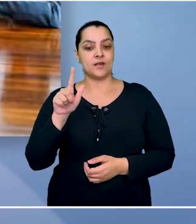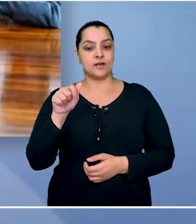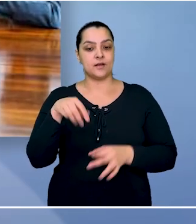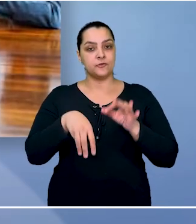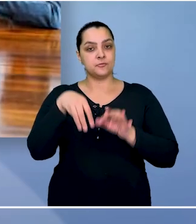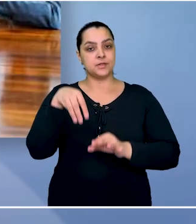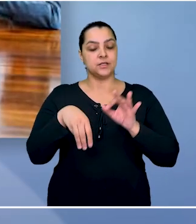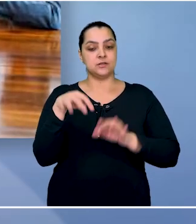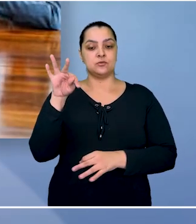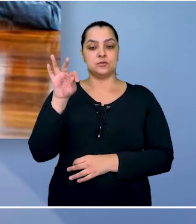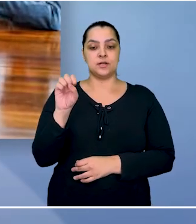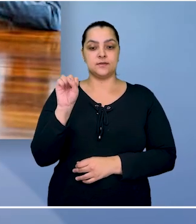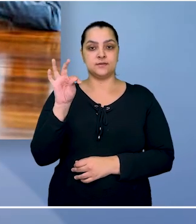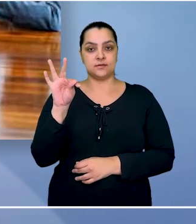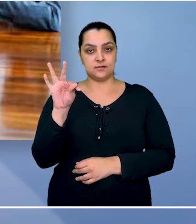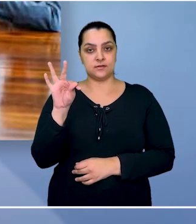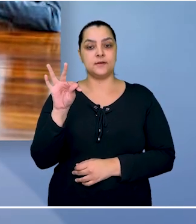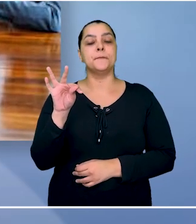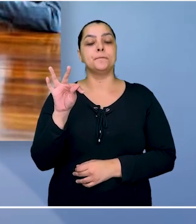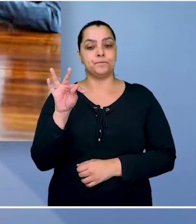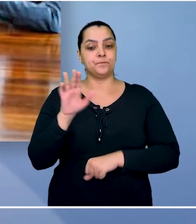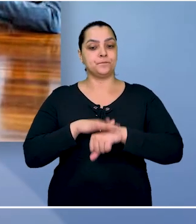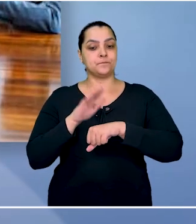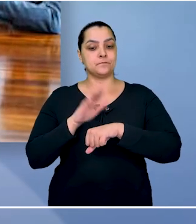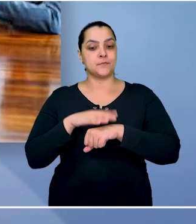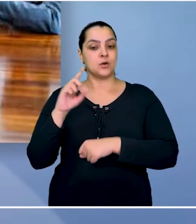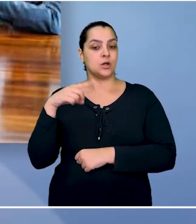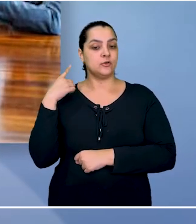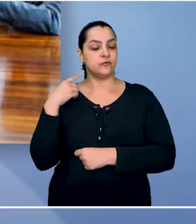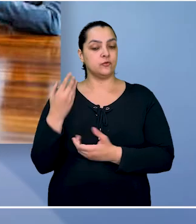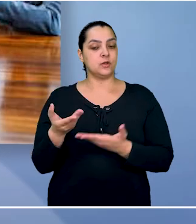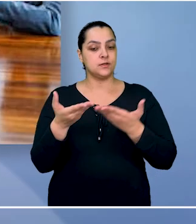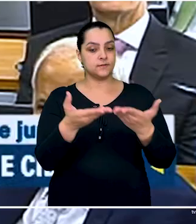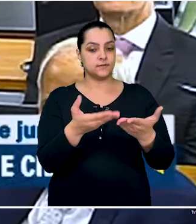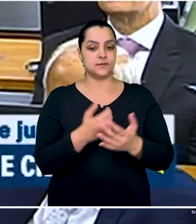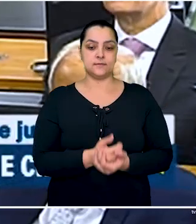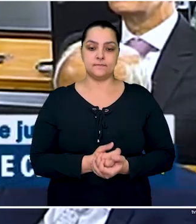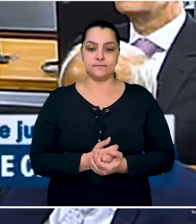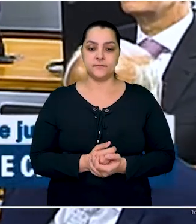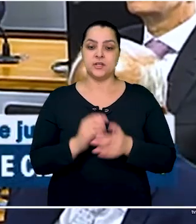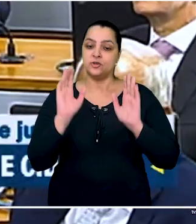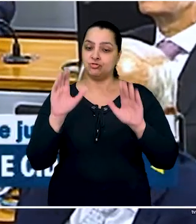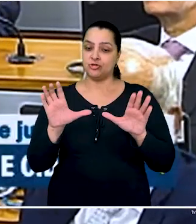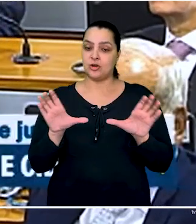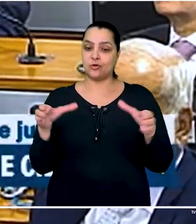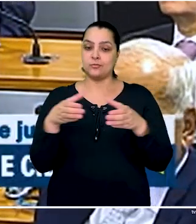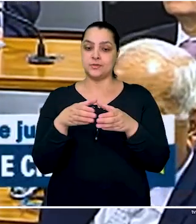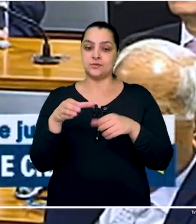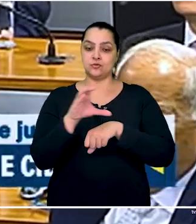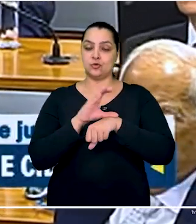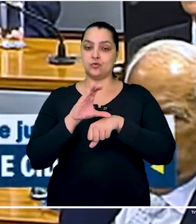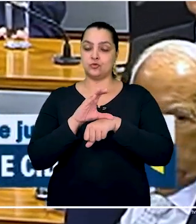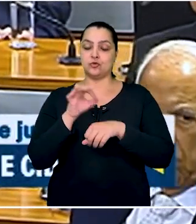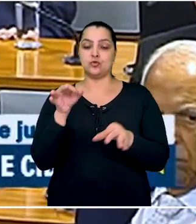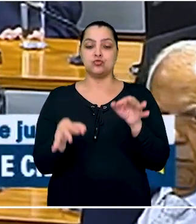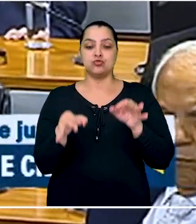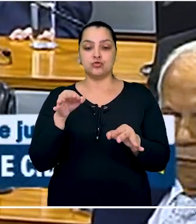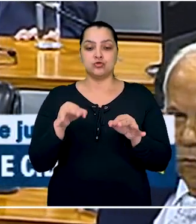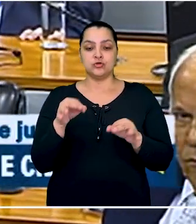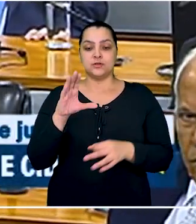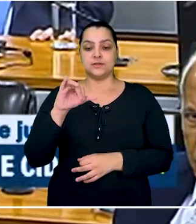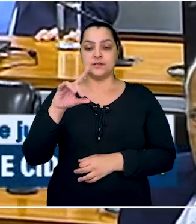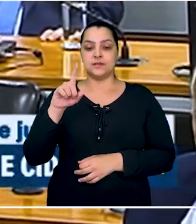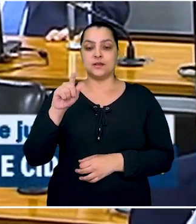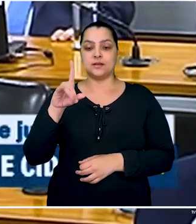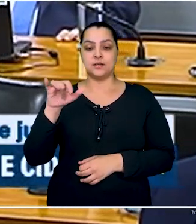vaga de ministro do Tribunal Superior do Trabalho destinada à advocacia. Após sabatina na Comissão de Constituição, Justiça